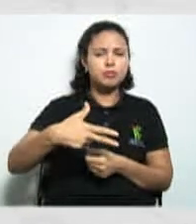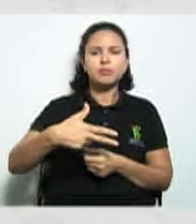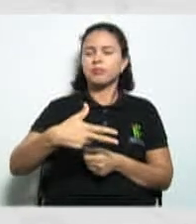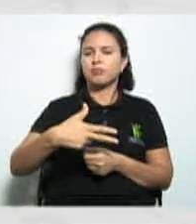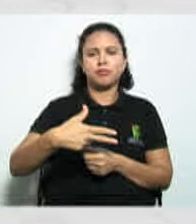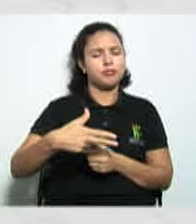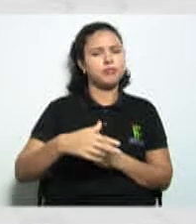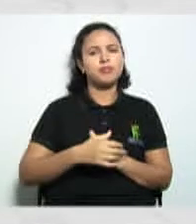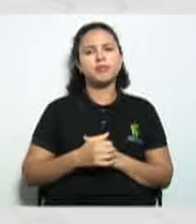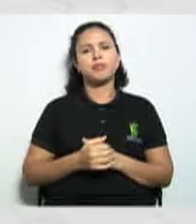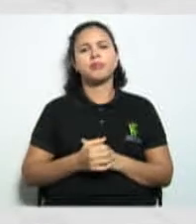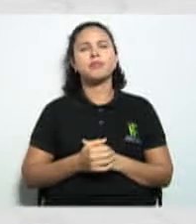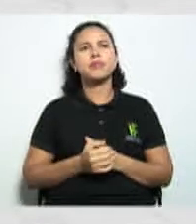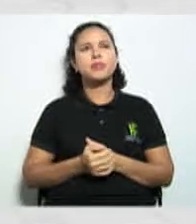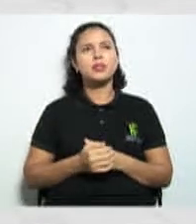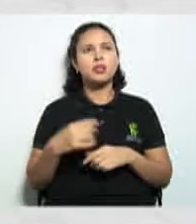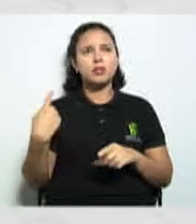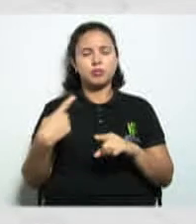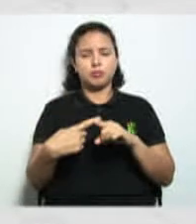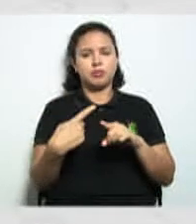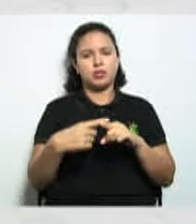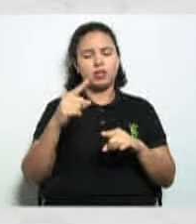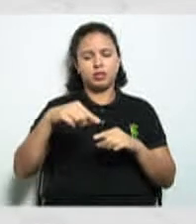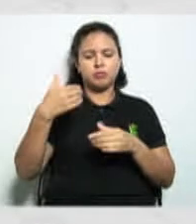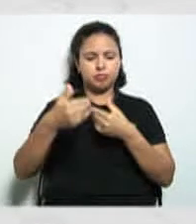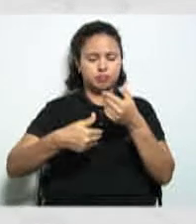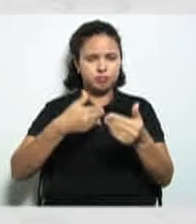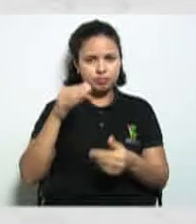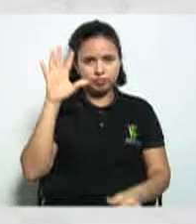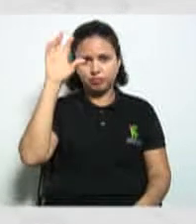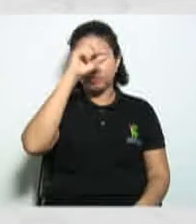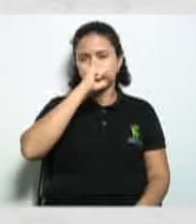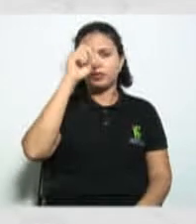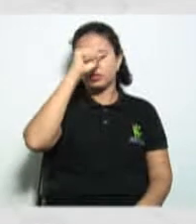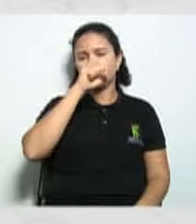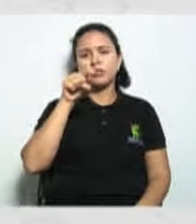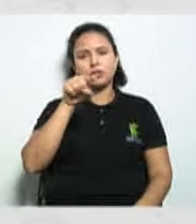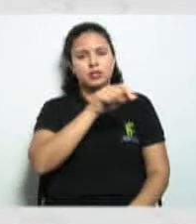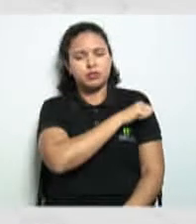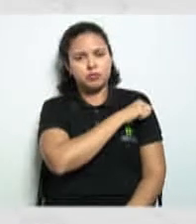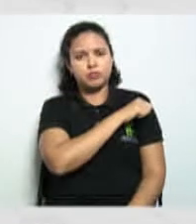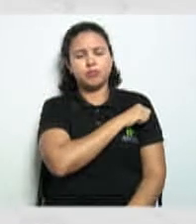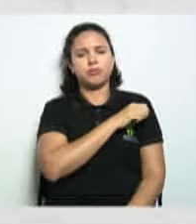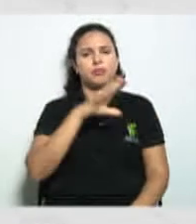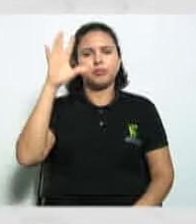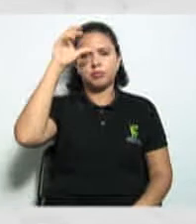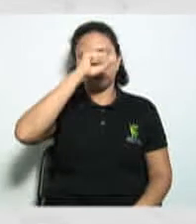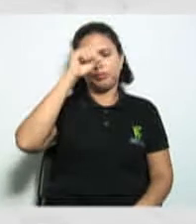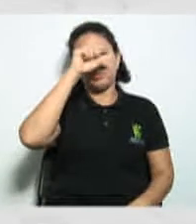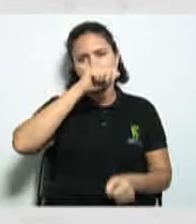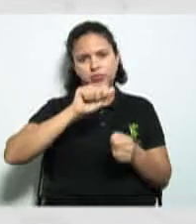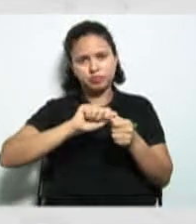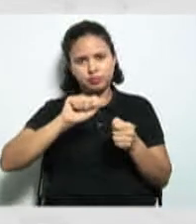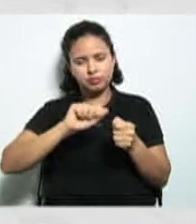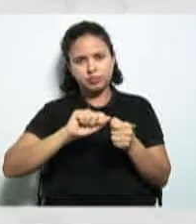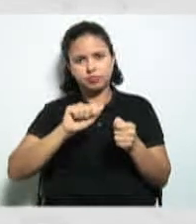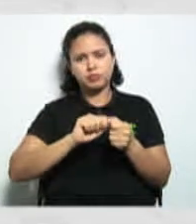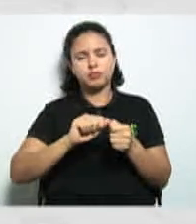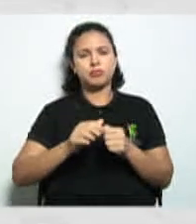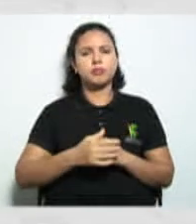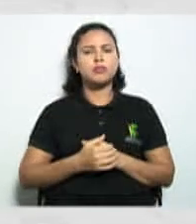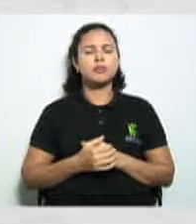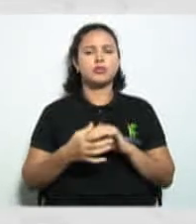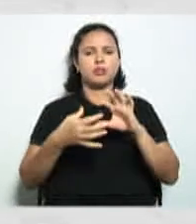caso. Então, por quê? Porque é um processo de aprendizagem, quando você está aprendendo a fazer. Por isso que não é uma